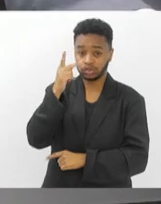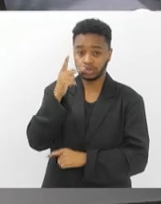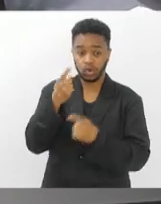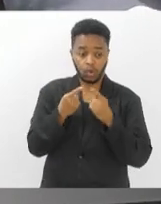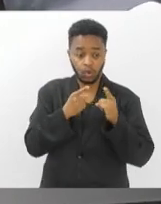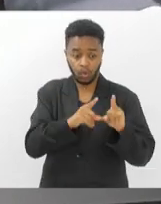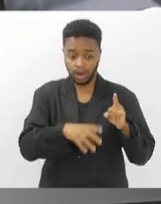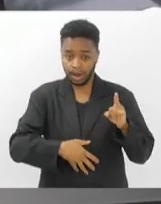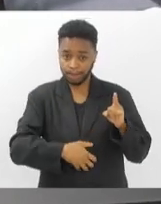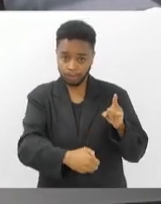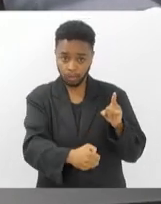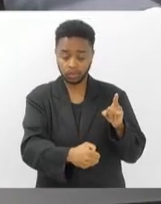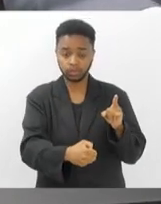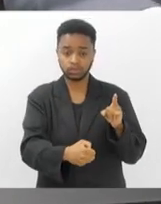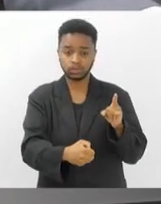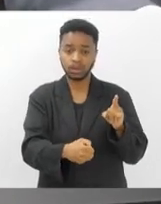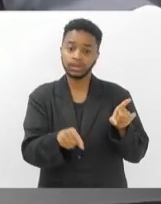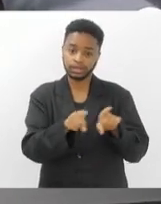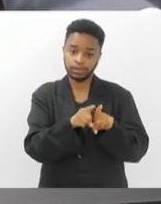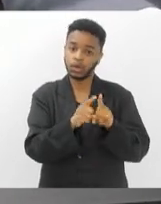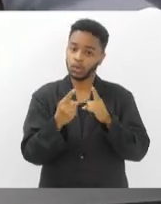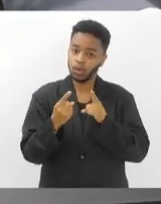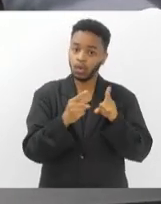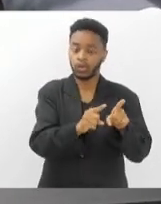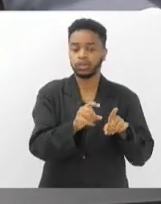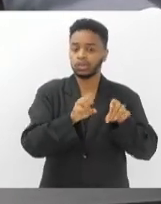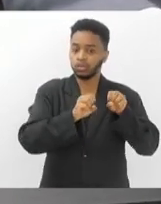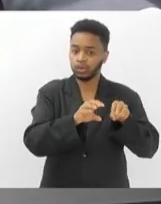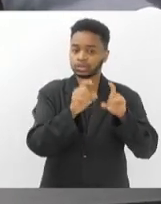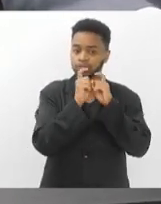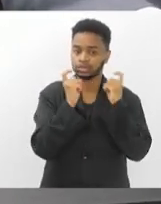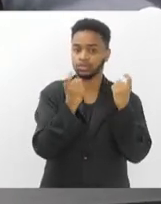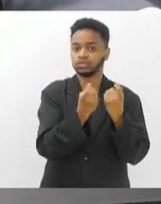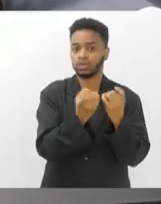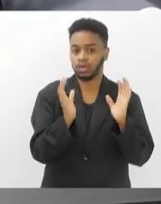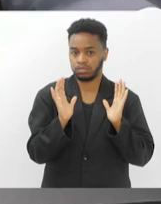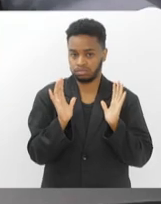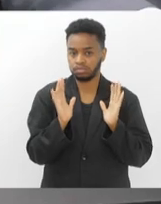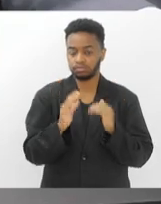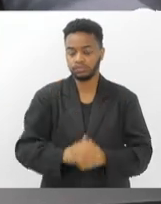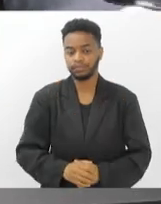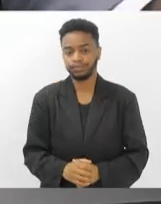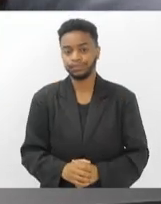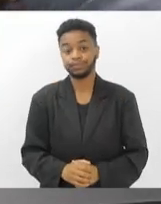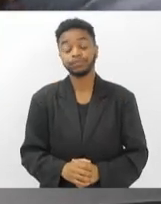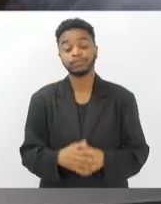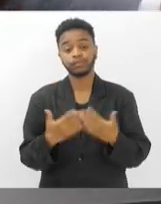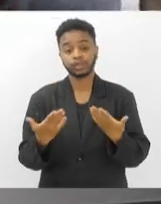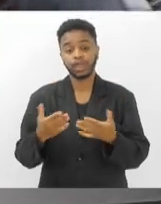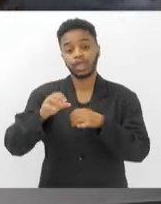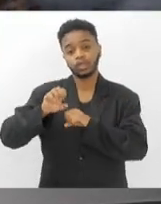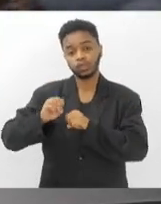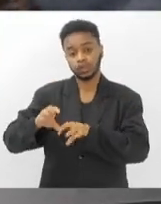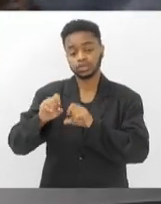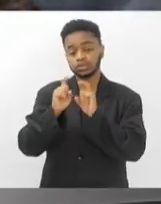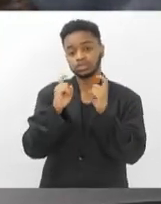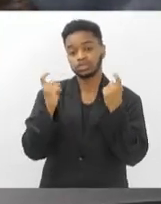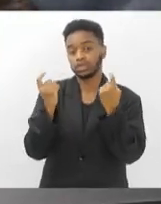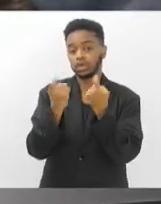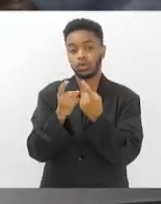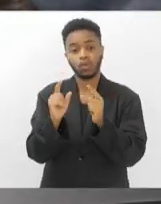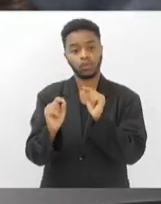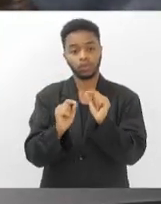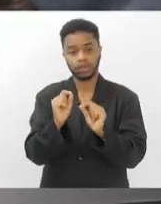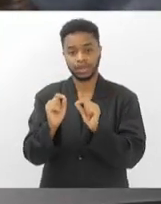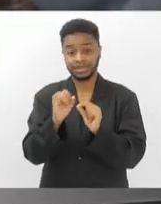aborto em qualquer circunstância acabam também sendo contra a educação sexual. Então, vamos lá. A educação sexual. A educação